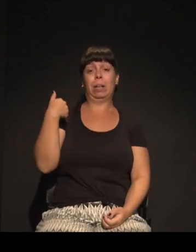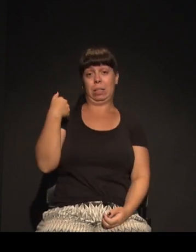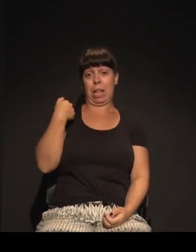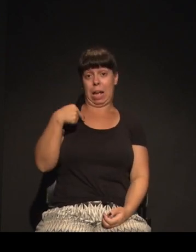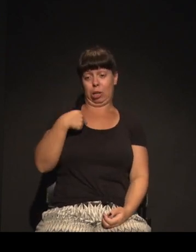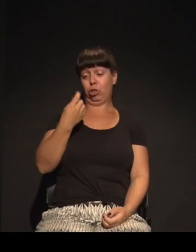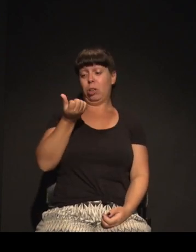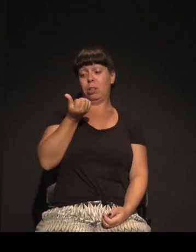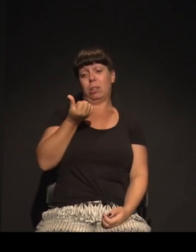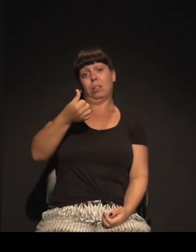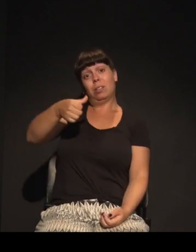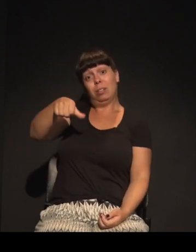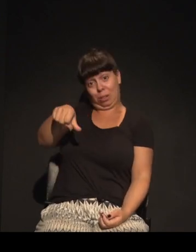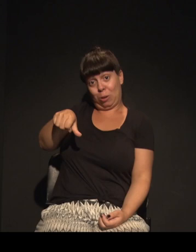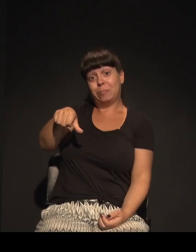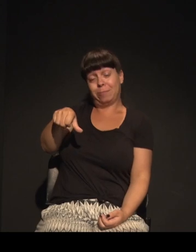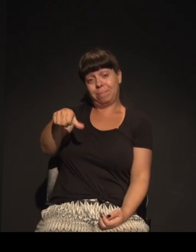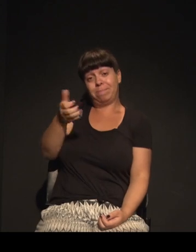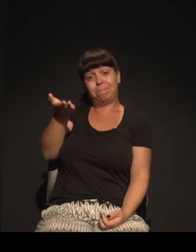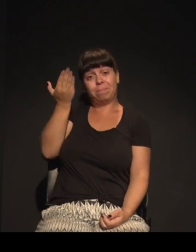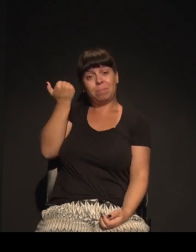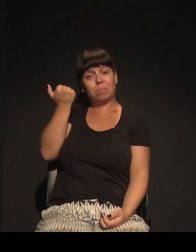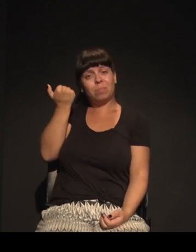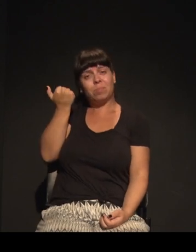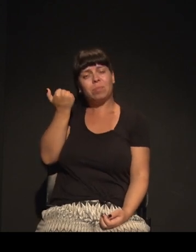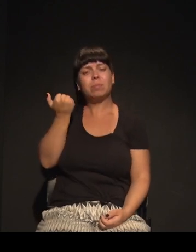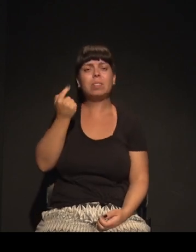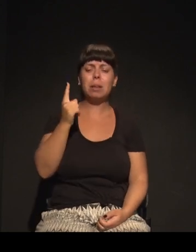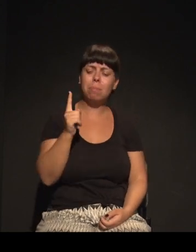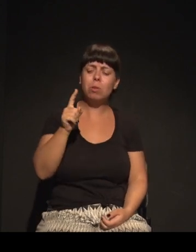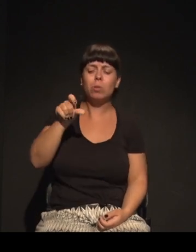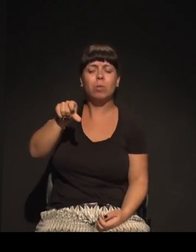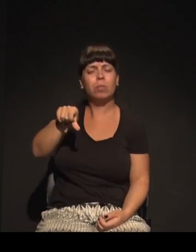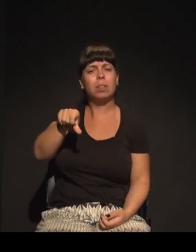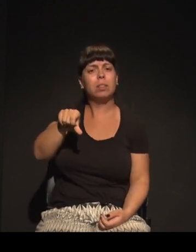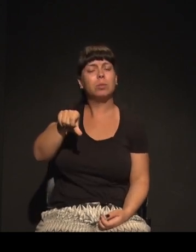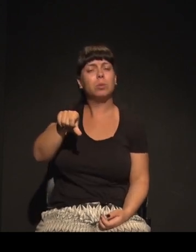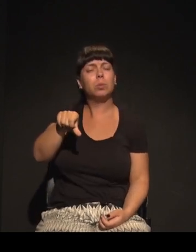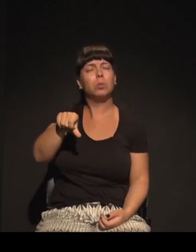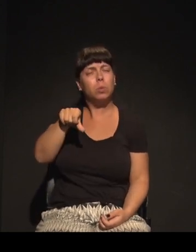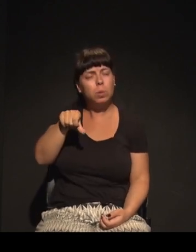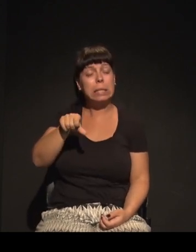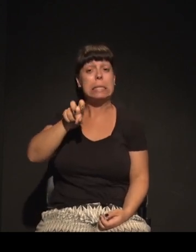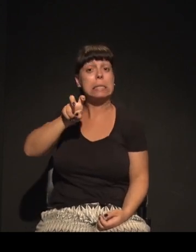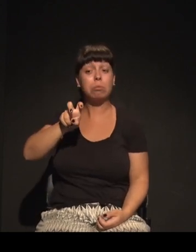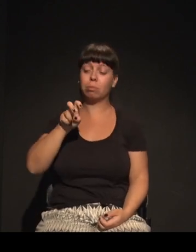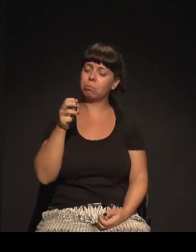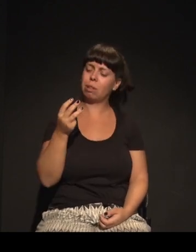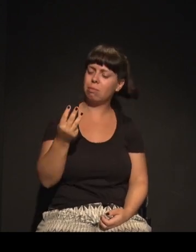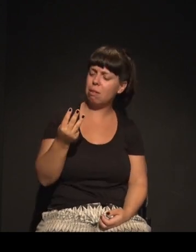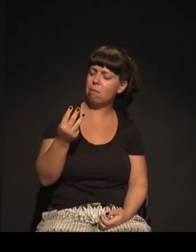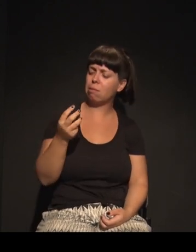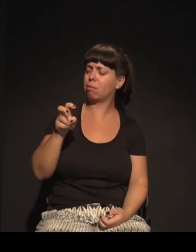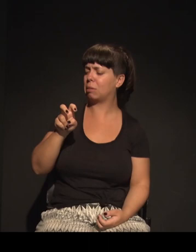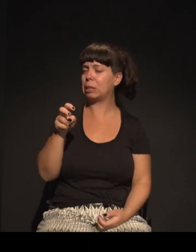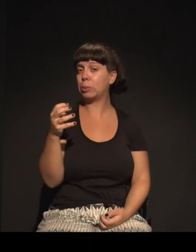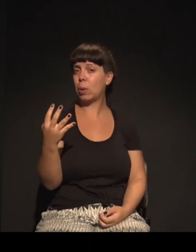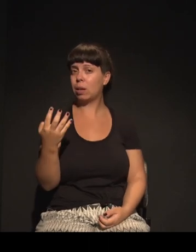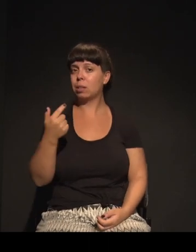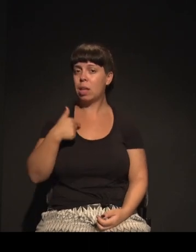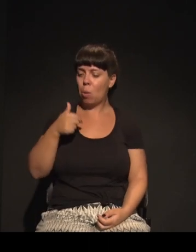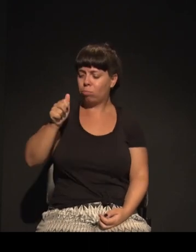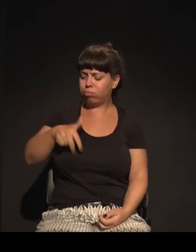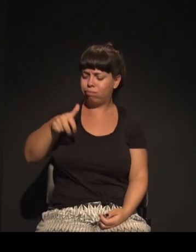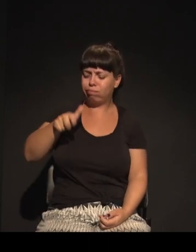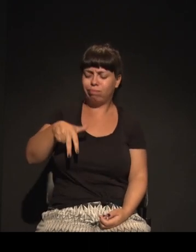anos né então em 1907 e 1953 de quatro eu andava 20 a